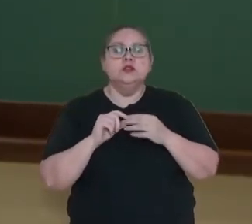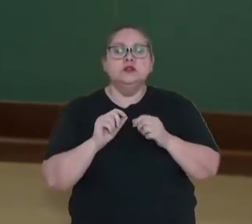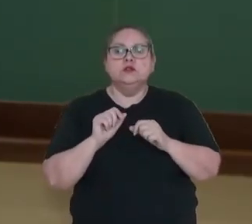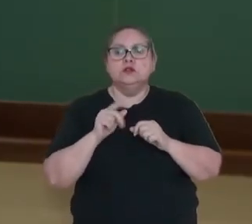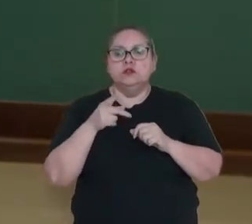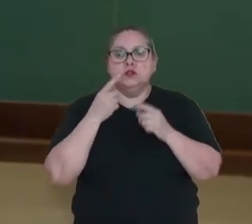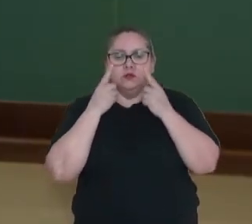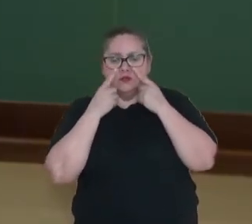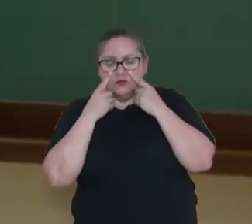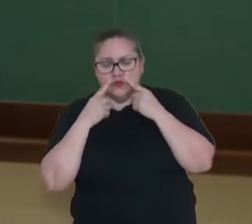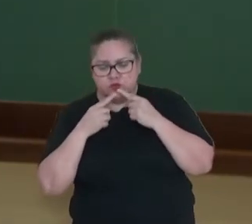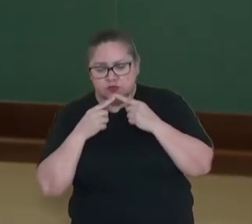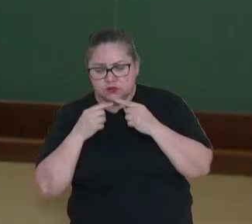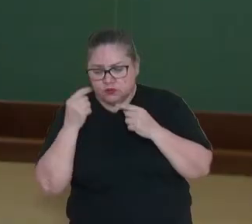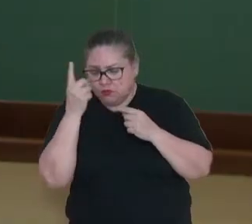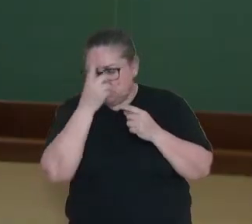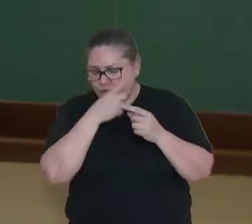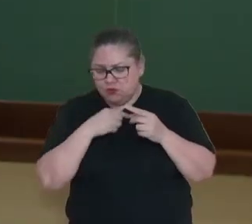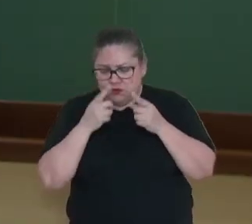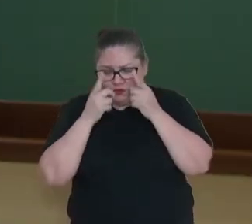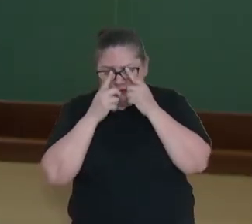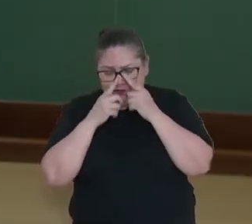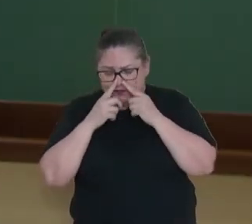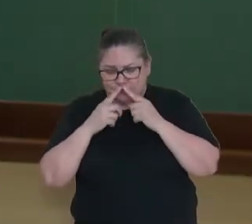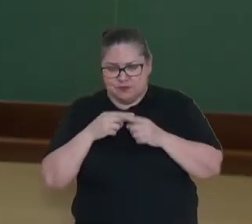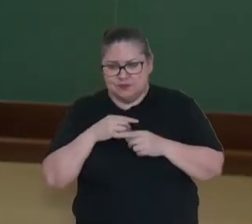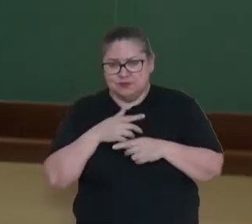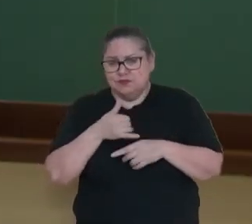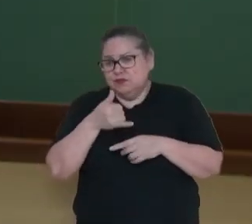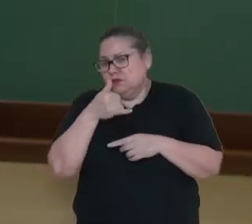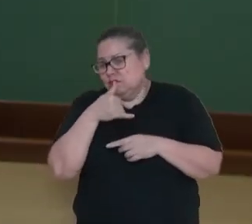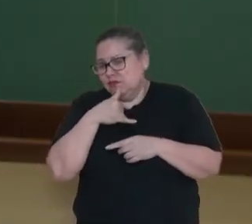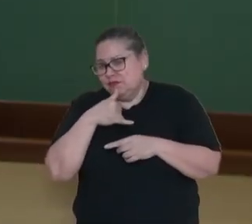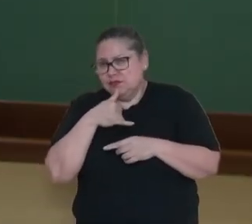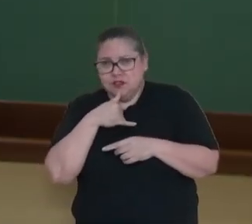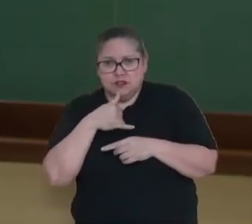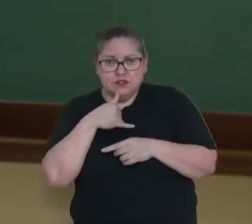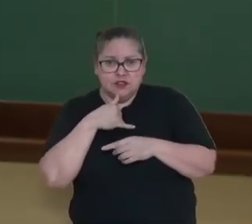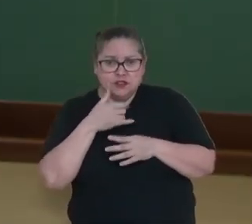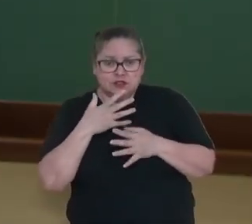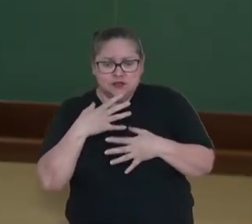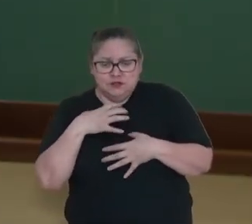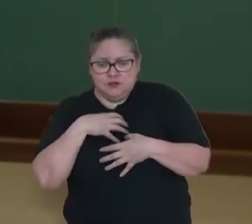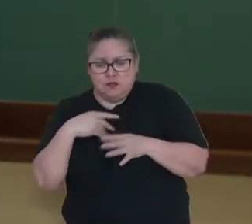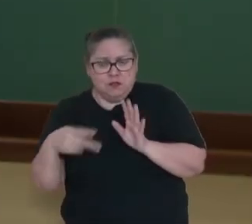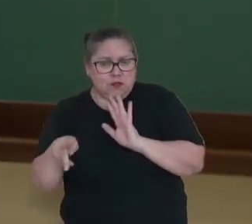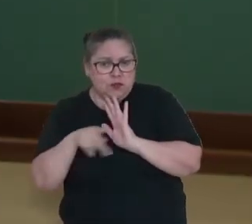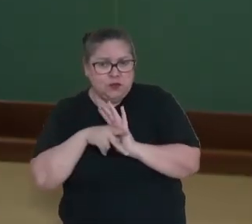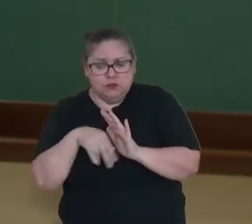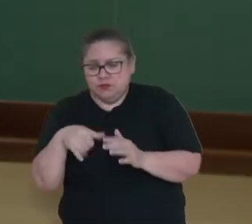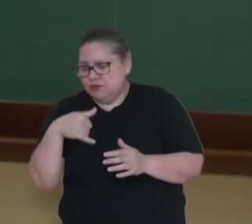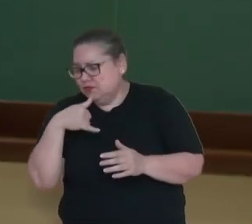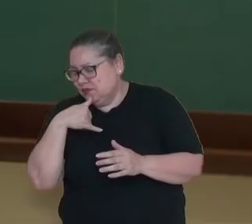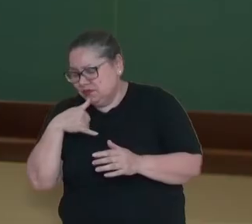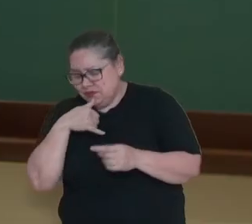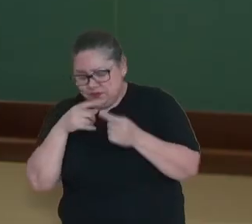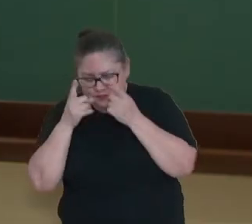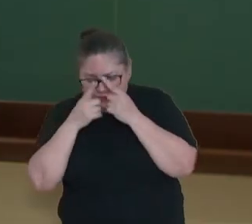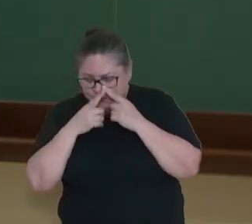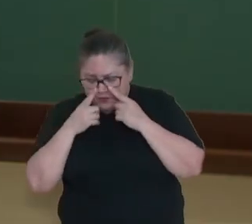você chora, o seu rosto ele acaba assumindo uma expressão específica de que você